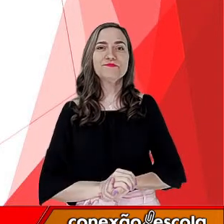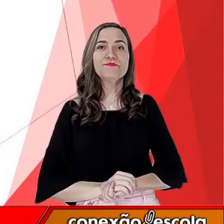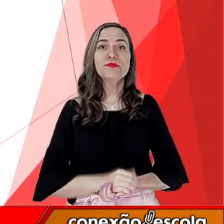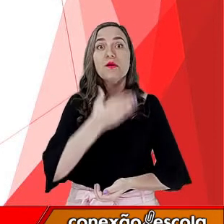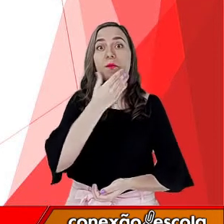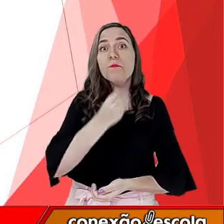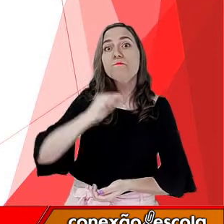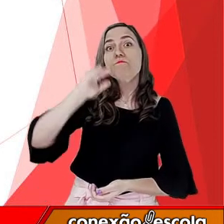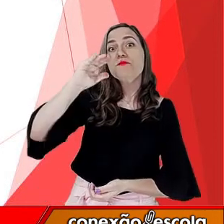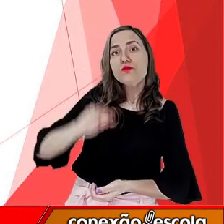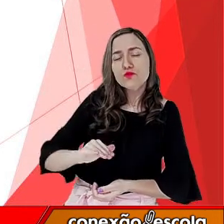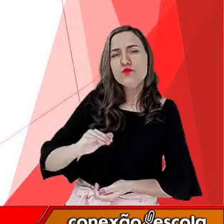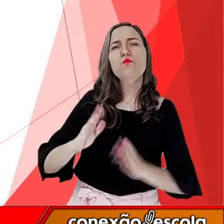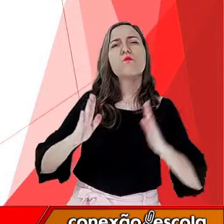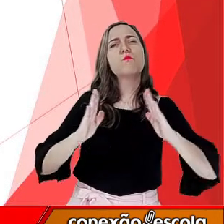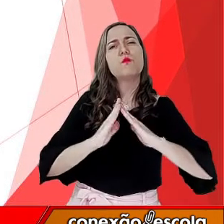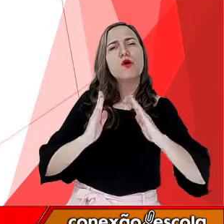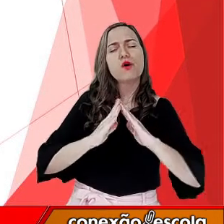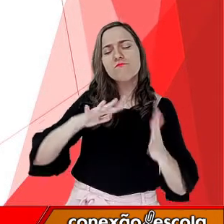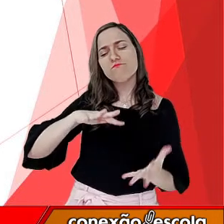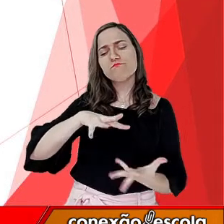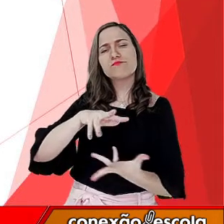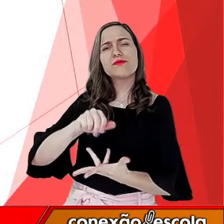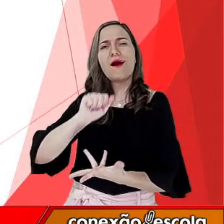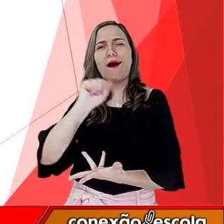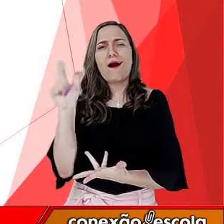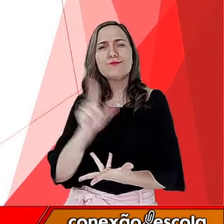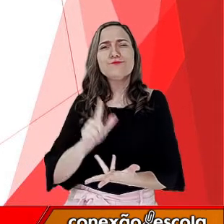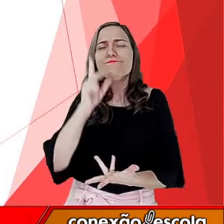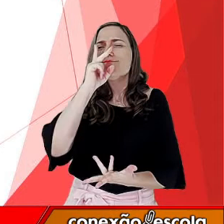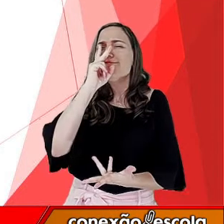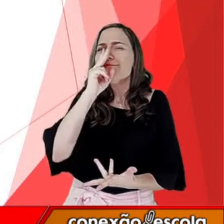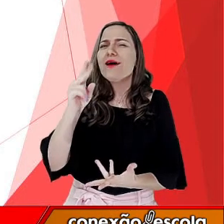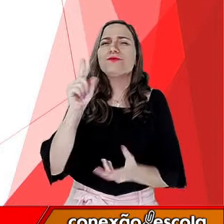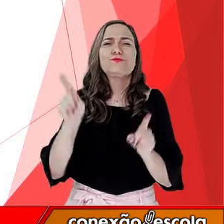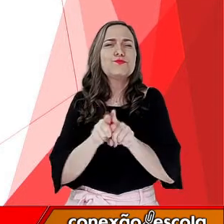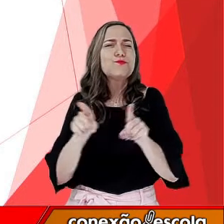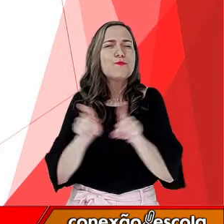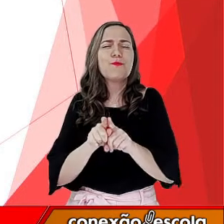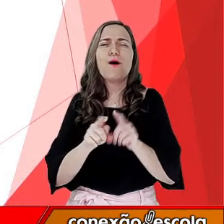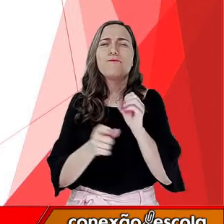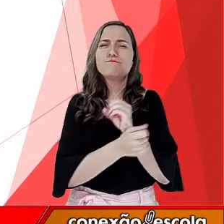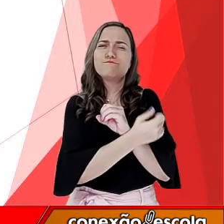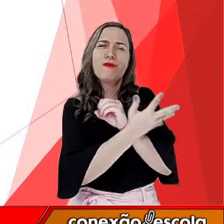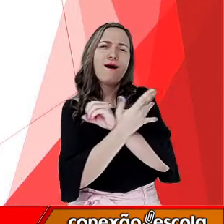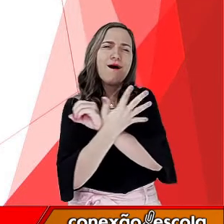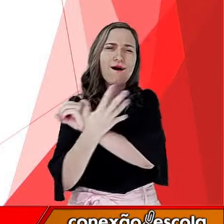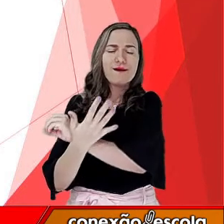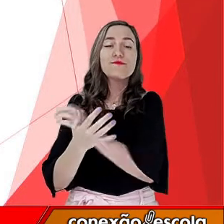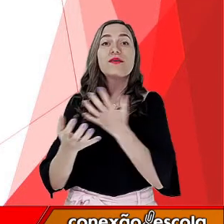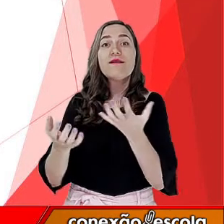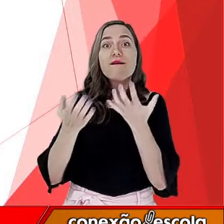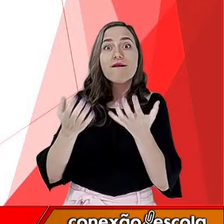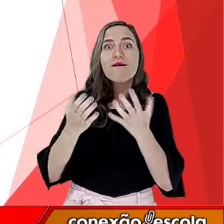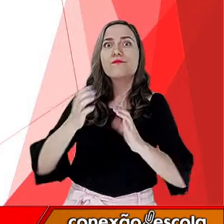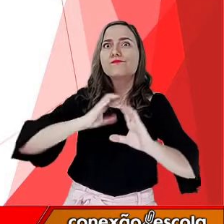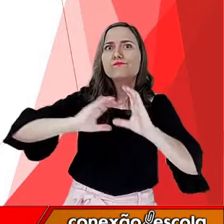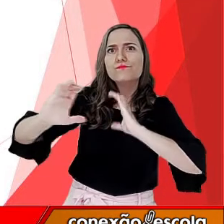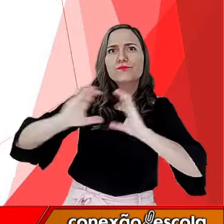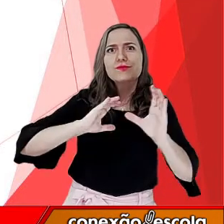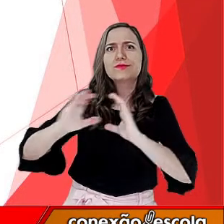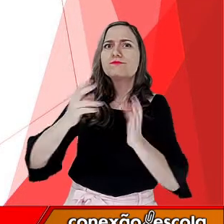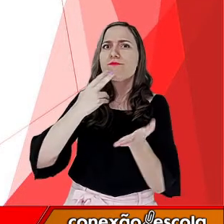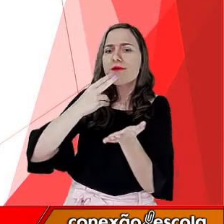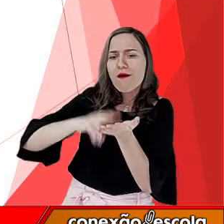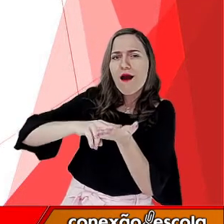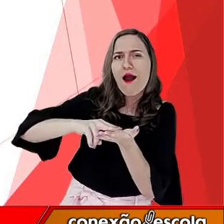Menino que mora no planeta azul, feita a cauda de um cometa. Quer se corresponder com alguém